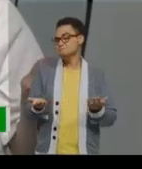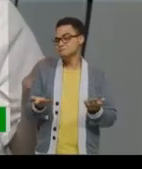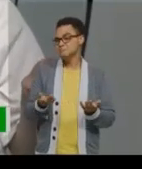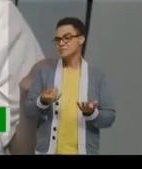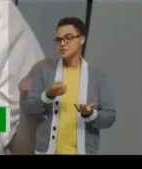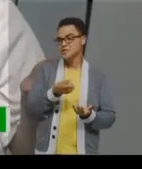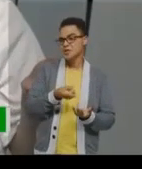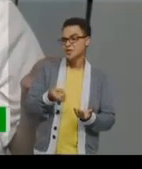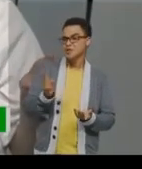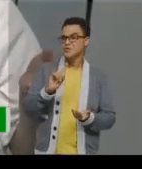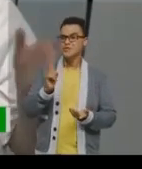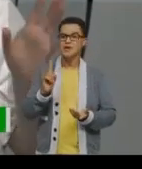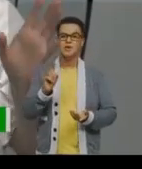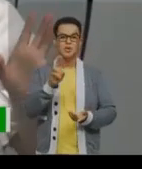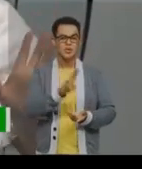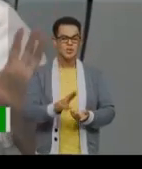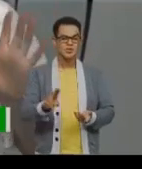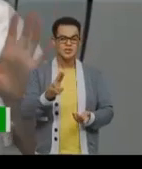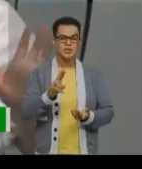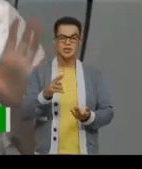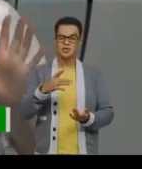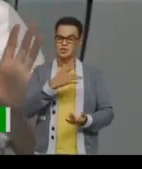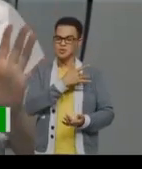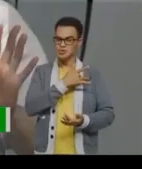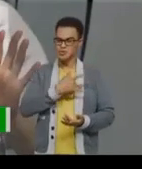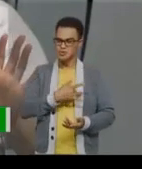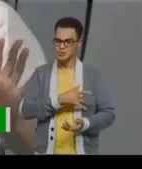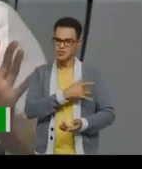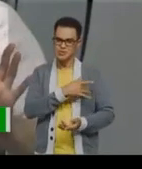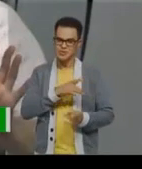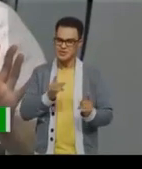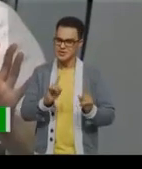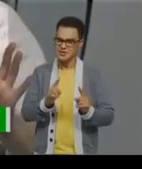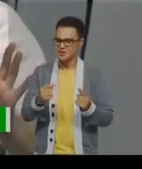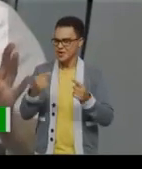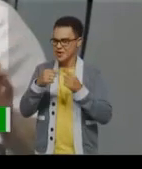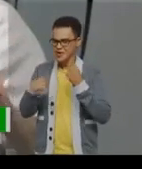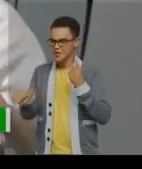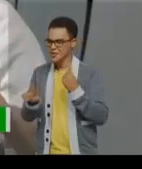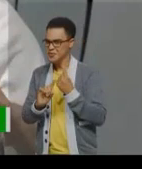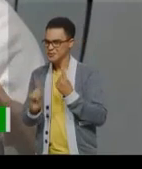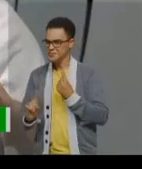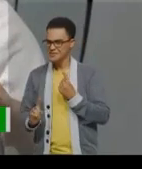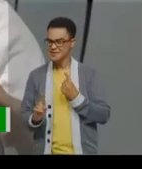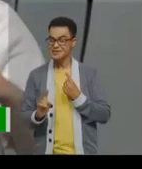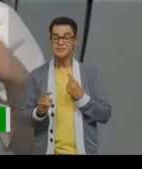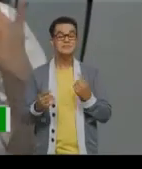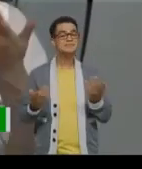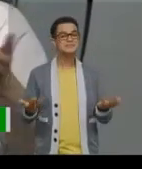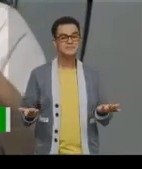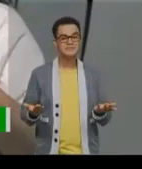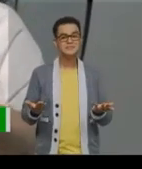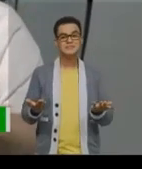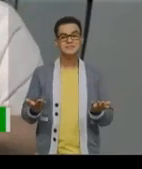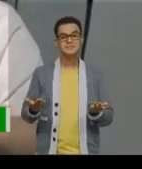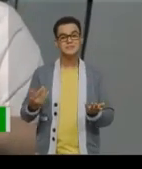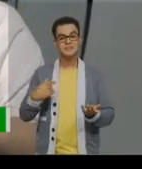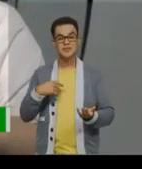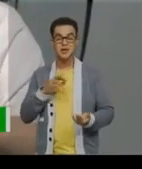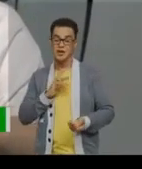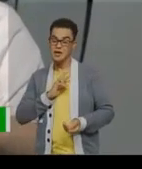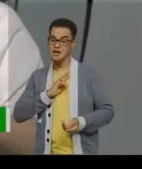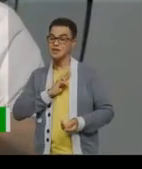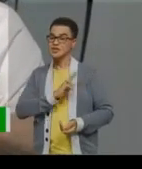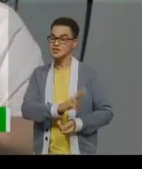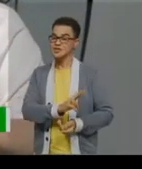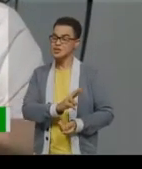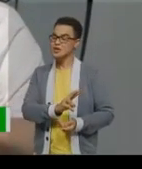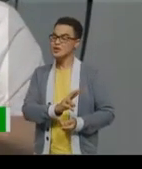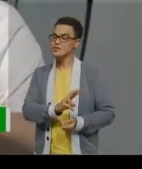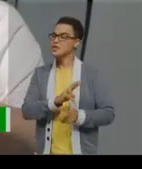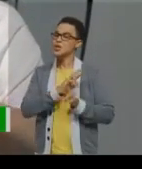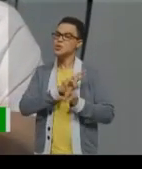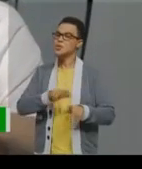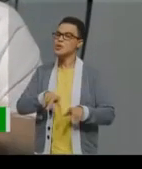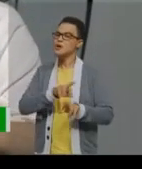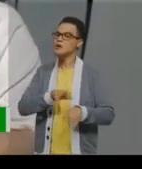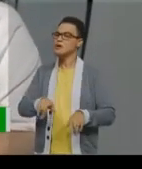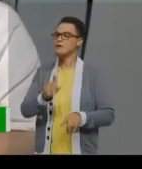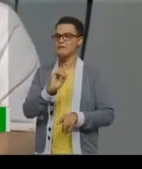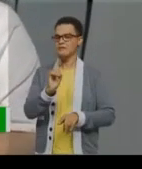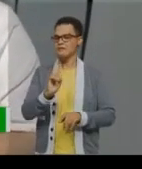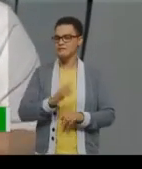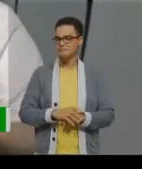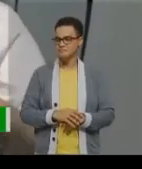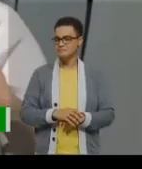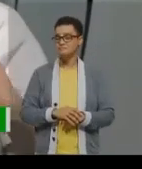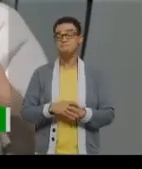com a camisa do Cruzeiro, não vai dar muito certo. E com símbolos religiosos não é diferente, não. Os